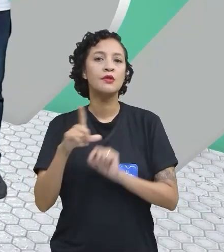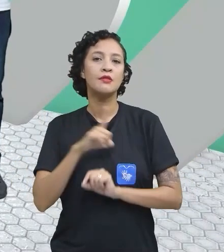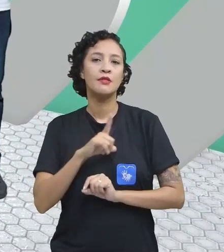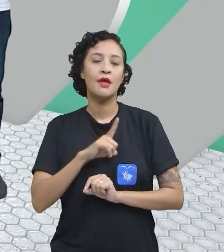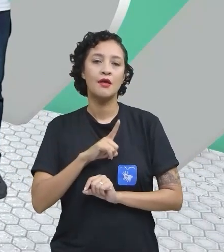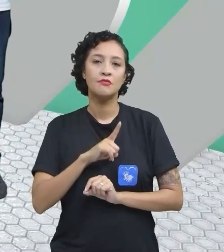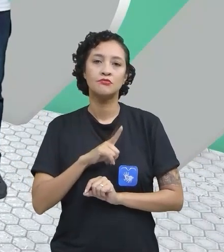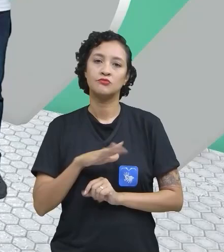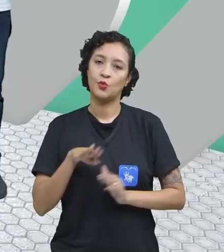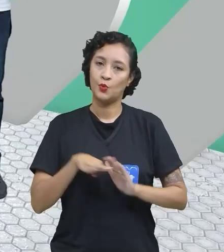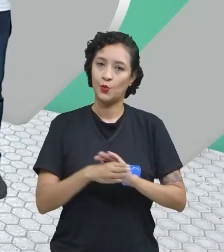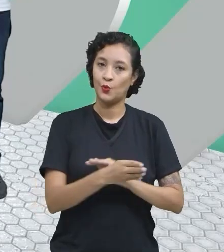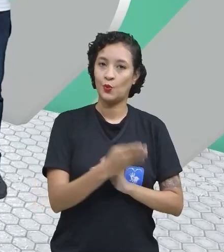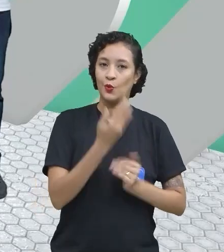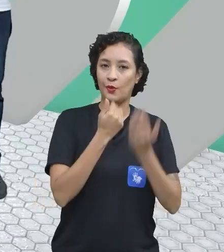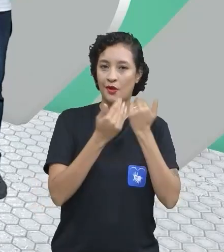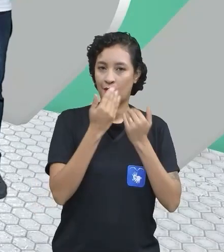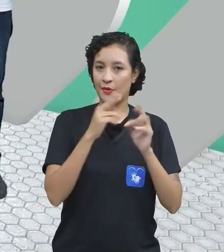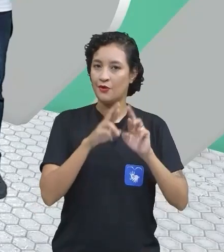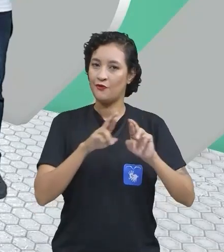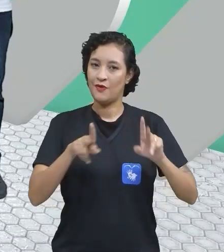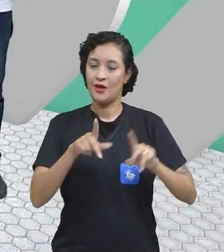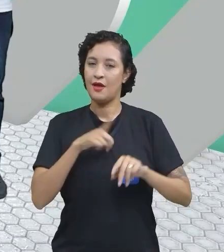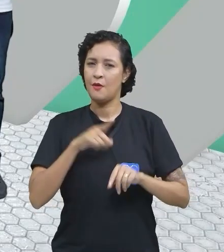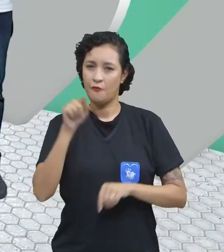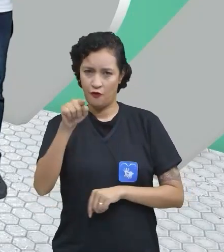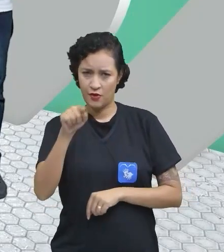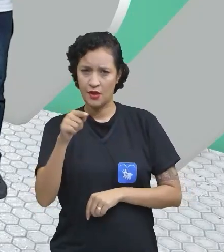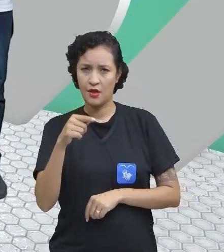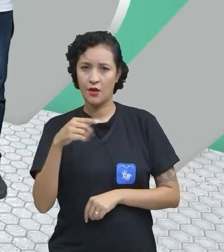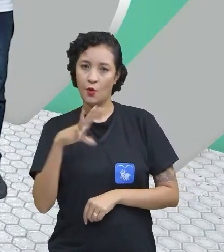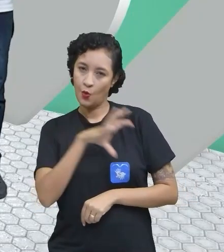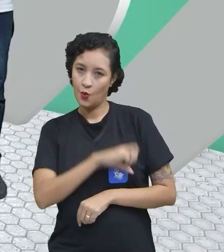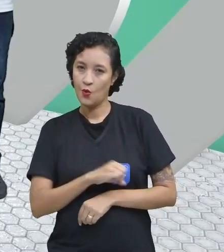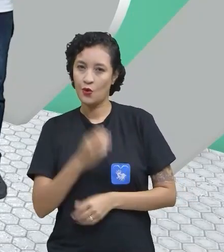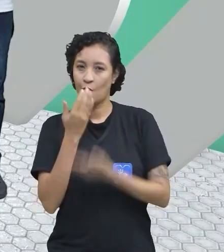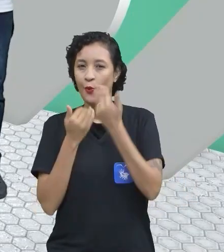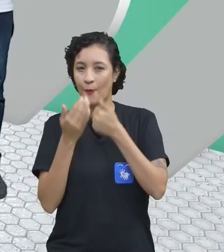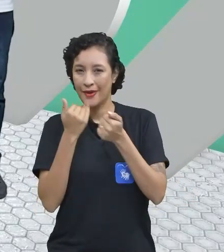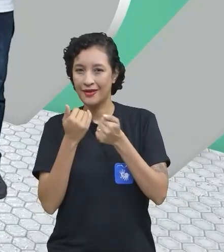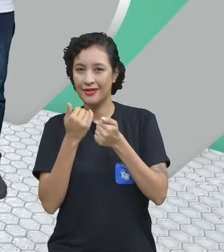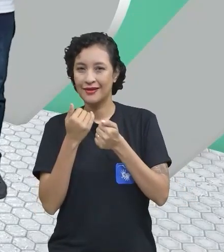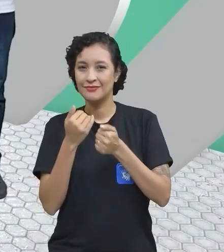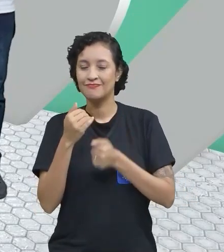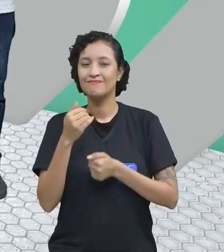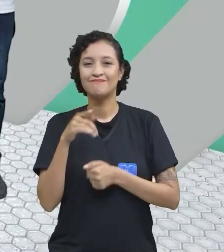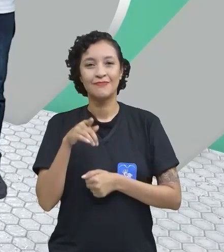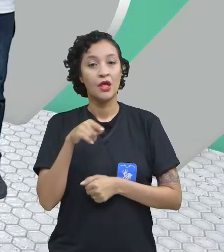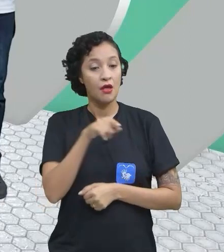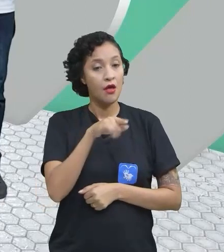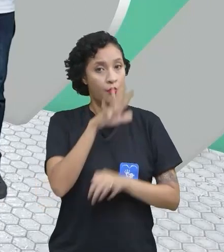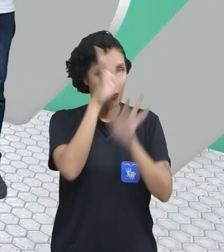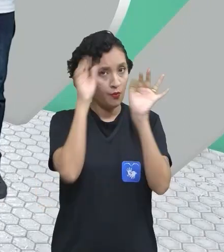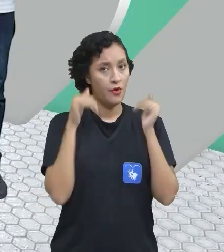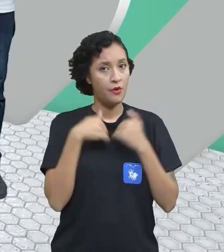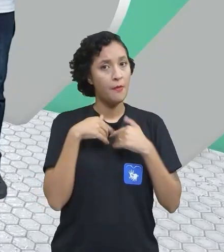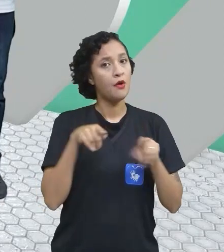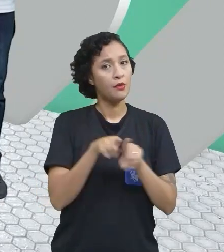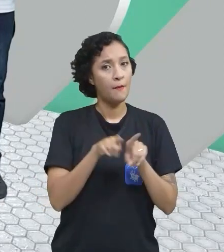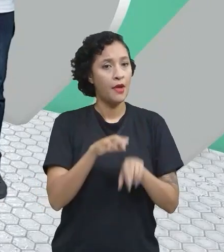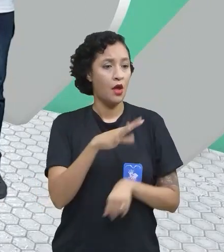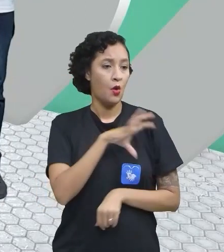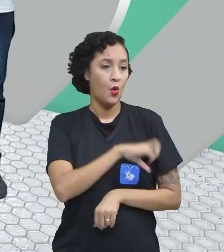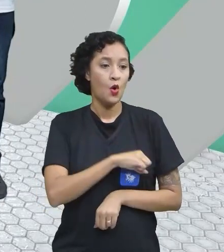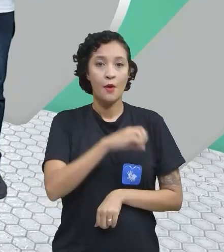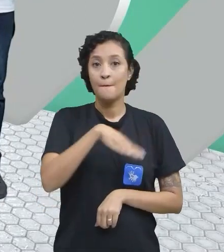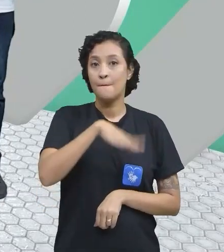alimentares diferentes. Cada um gosta de uma coisa. Por exemplo, você não tem uma comida favorita? Então, eles também têm uma comida favorita. Alguns